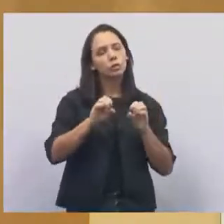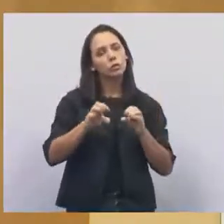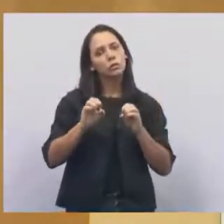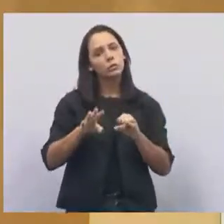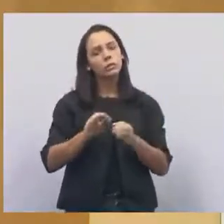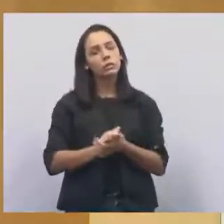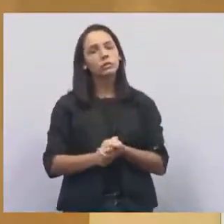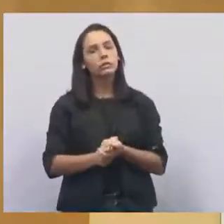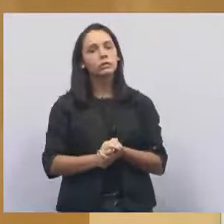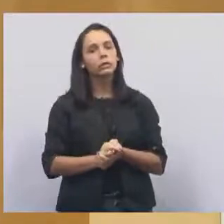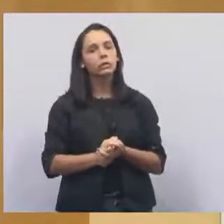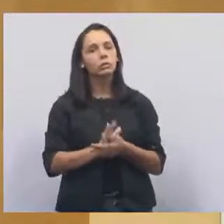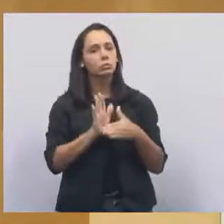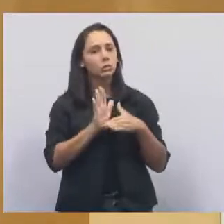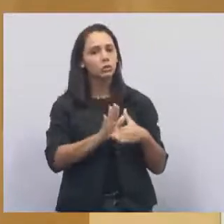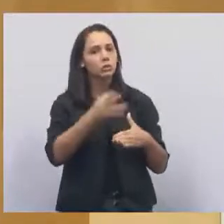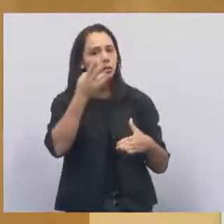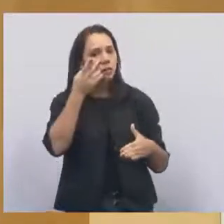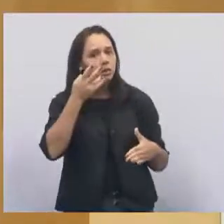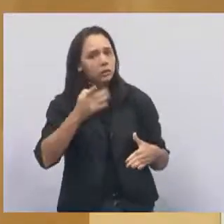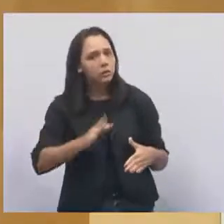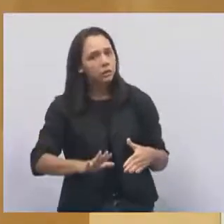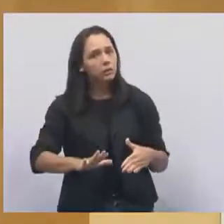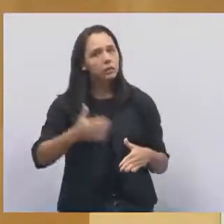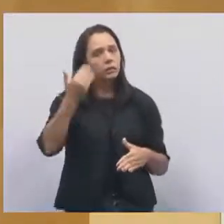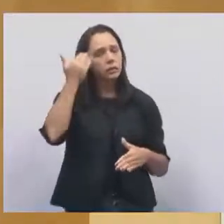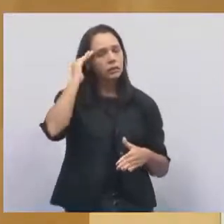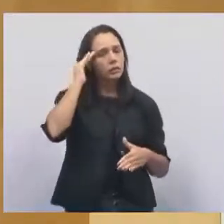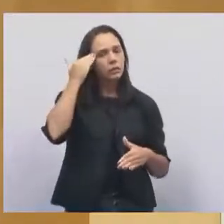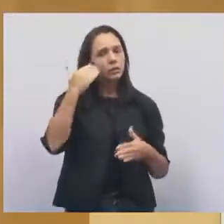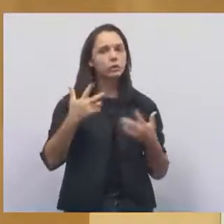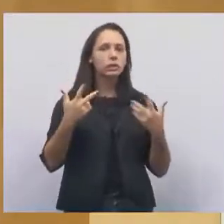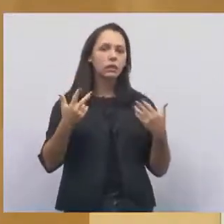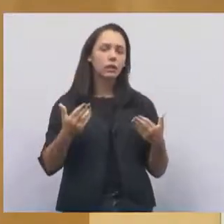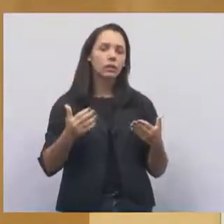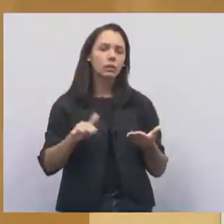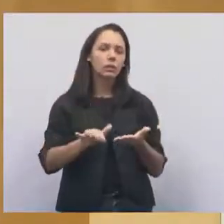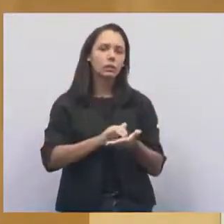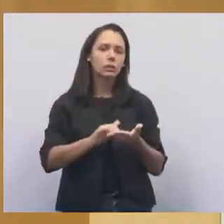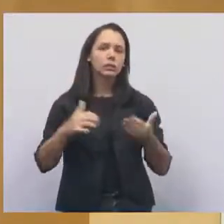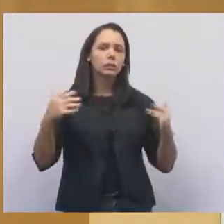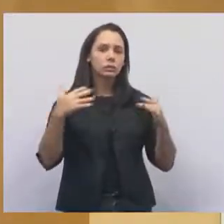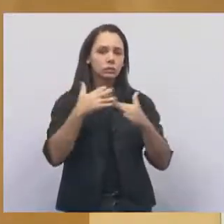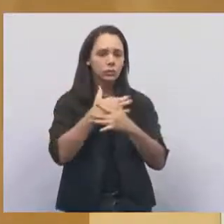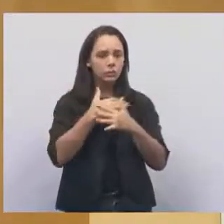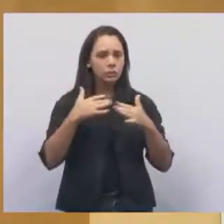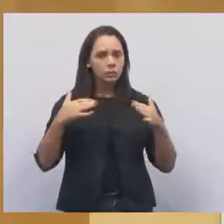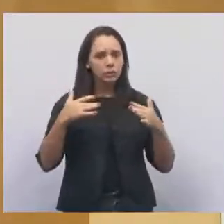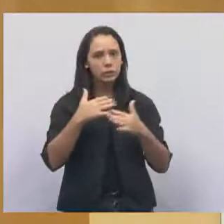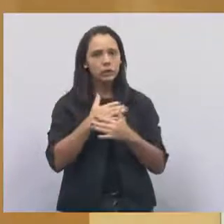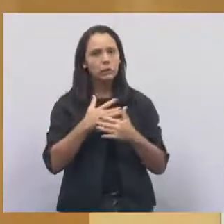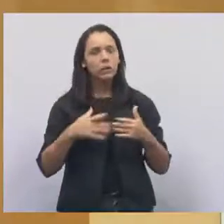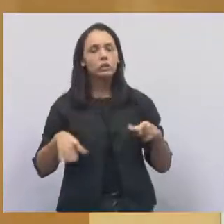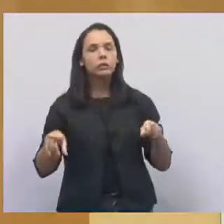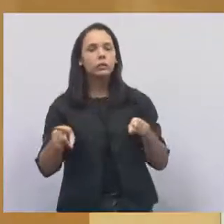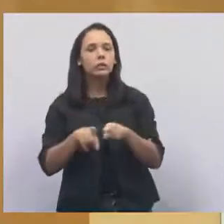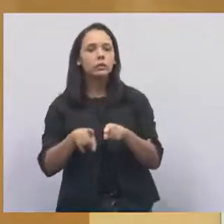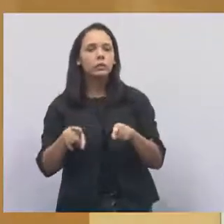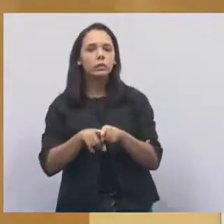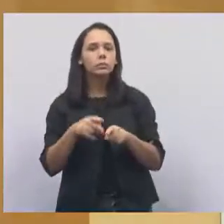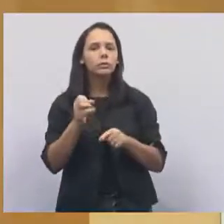crianças assim como a mobilidade faz o trabalho de trânsito que o trabalho do meio ambiente seja também levado para as escolas